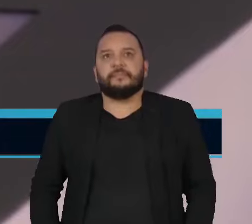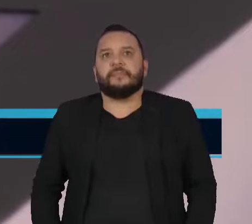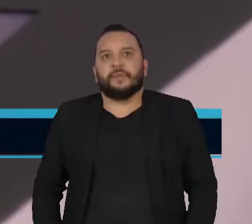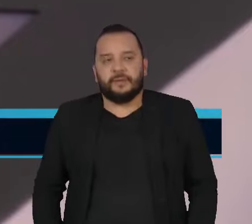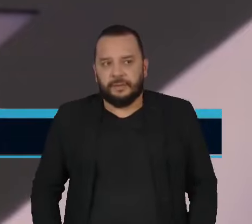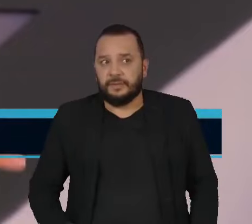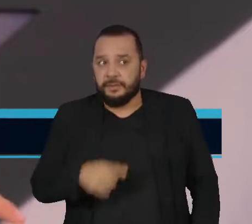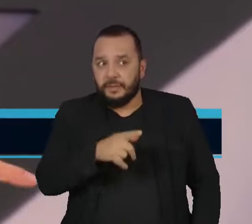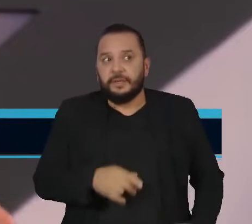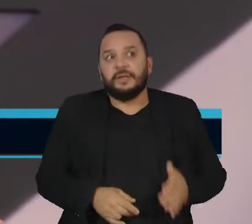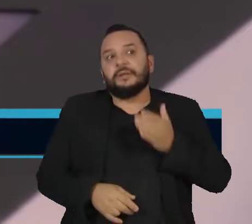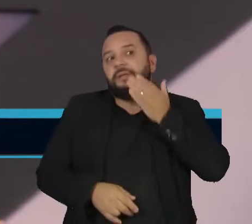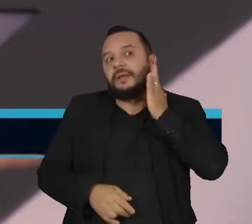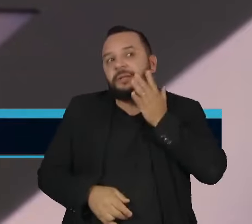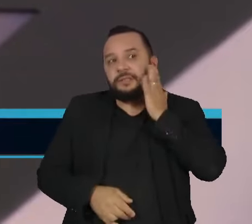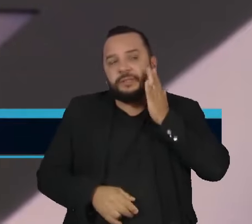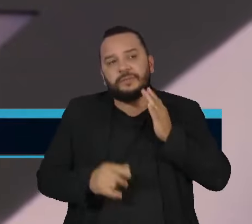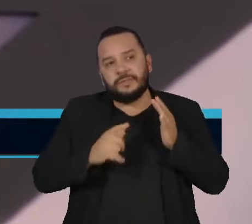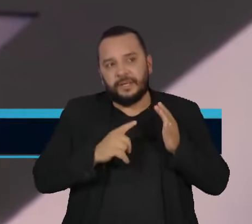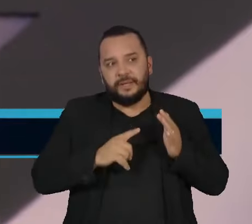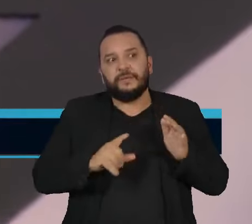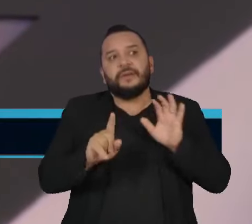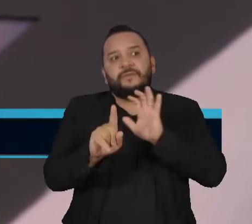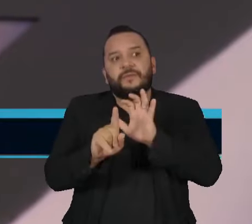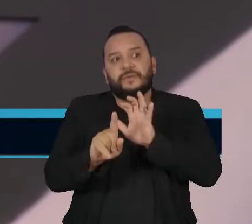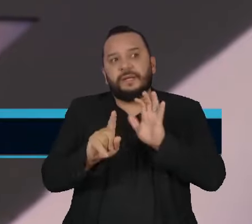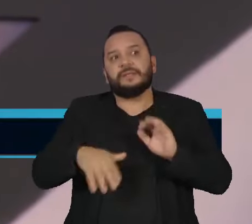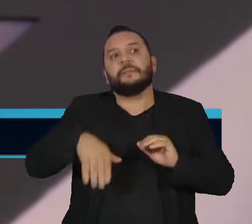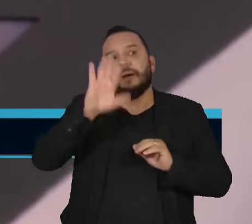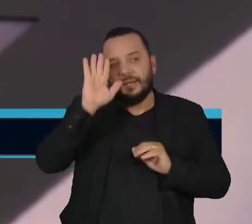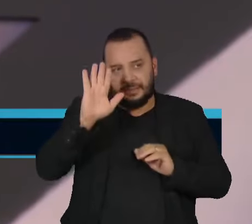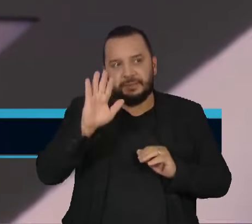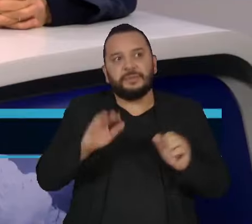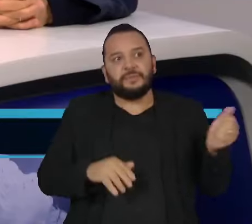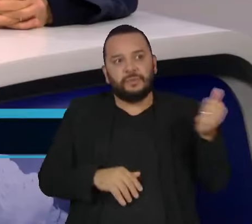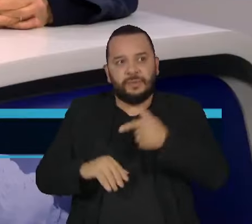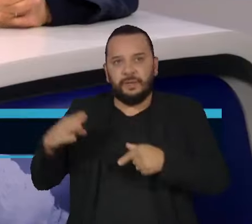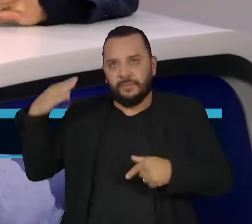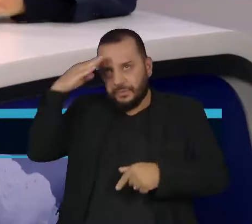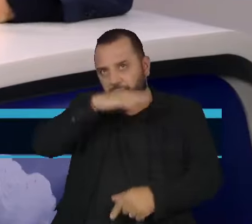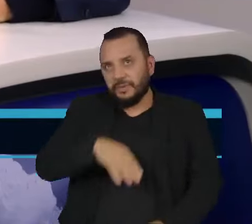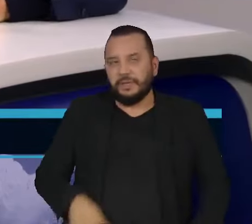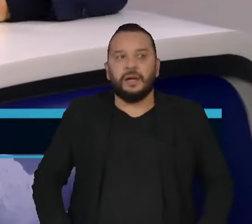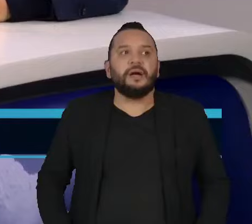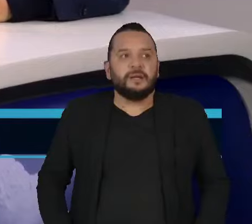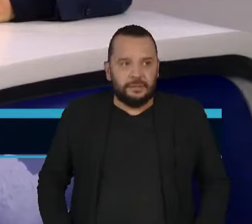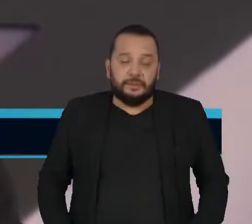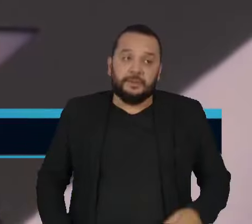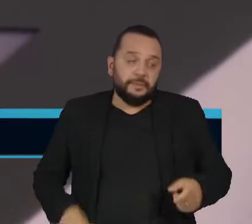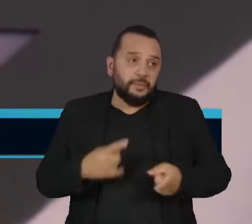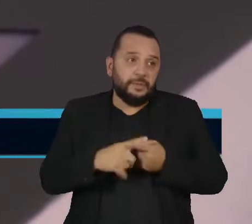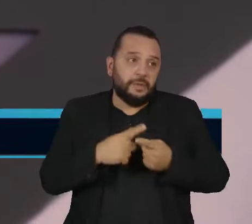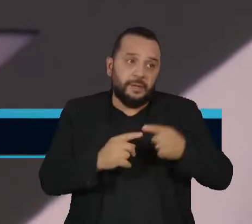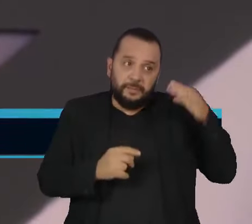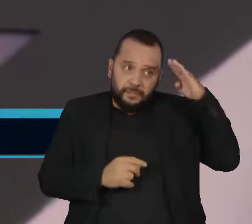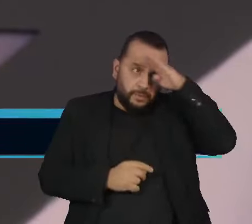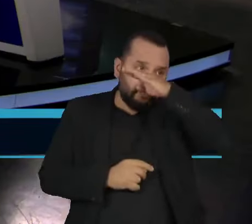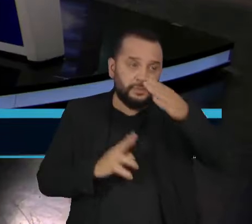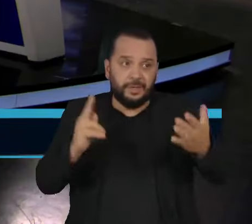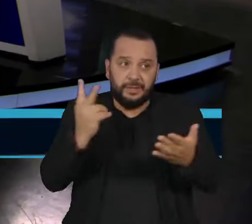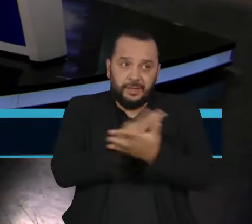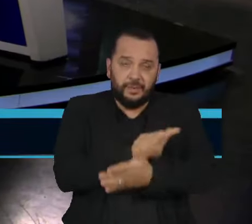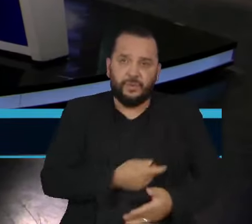Aparentemente o Tarcísio teve mais peso nesse negócio, porque o Bolsonaro fraquejou a mão, né? Sim. O Bolsonaro deu uma fraquejada na mão. E